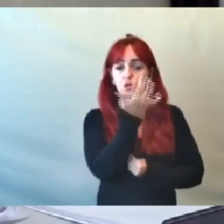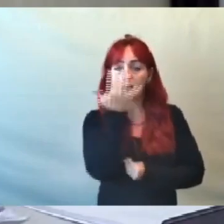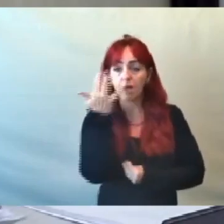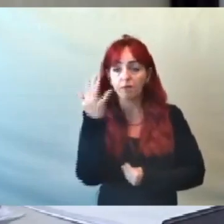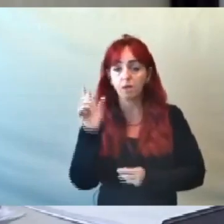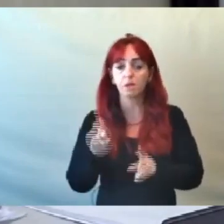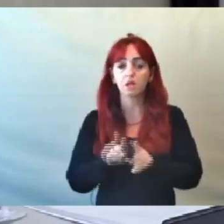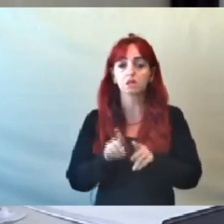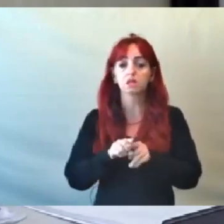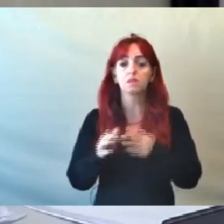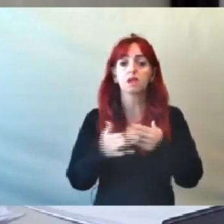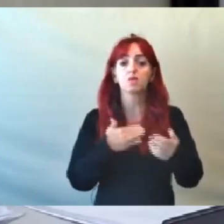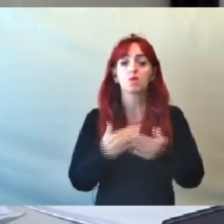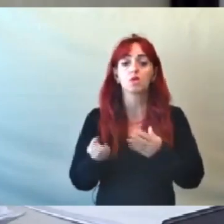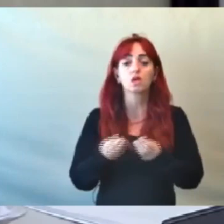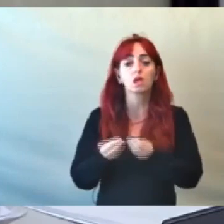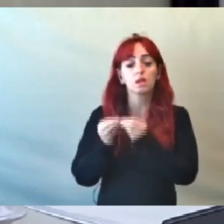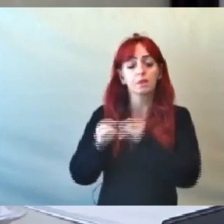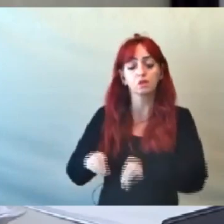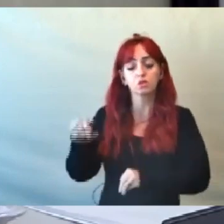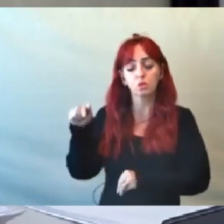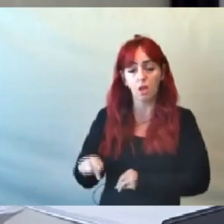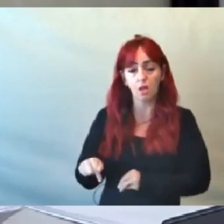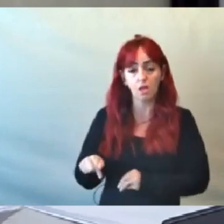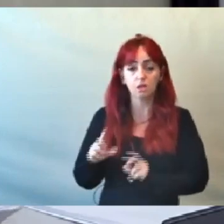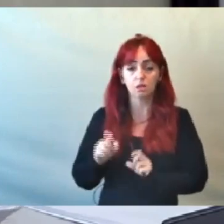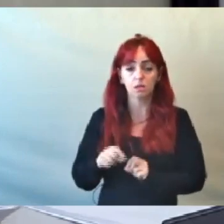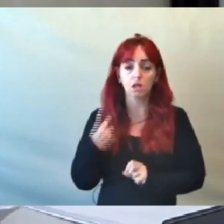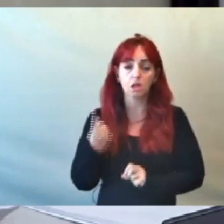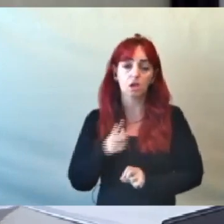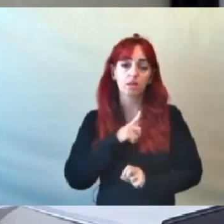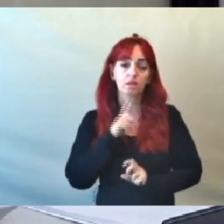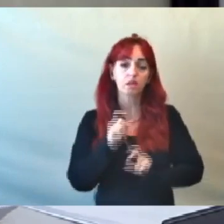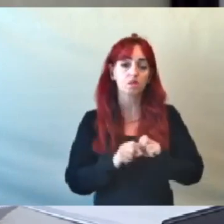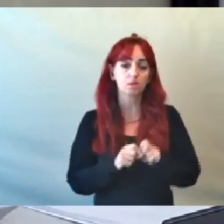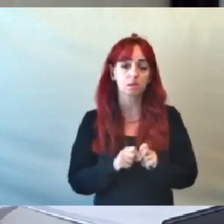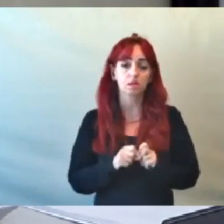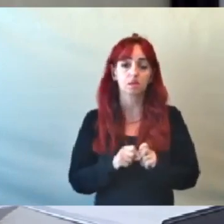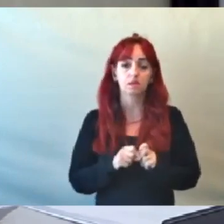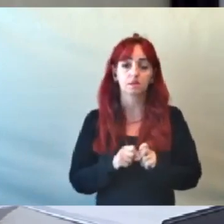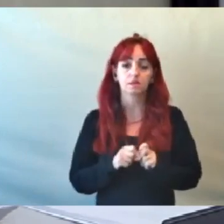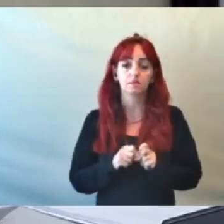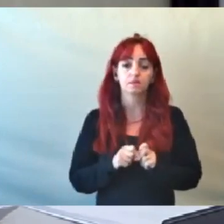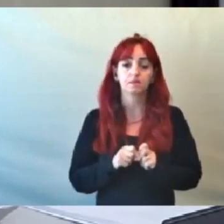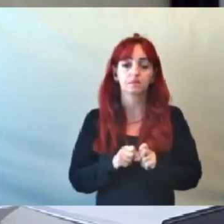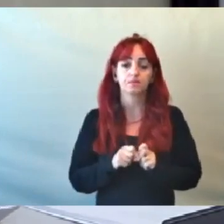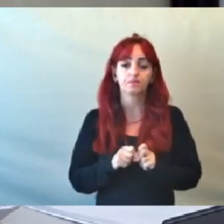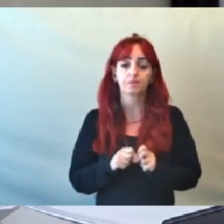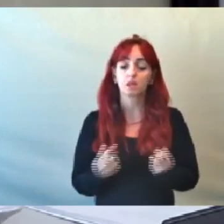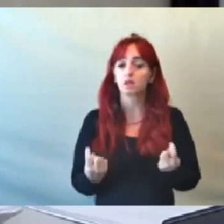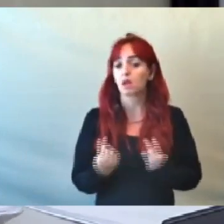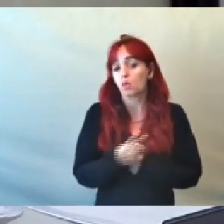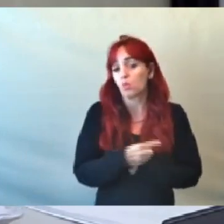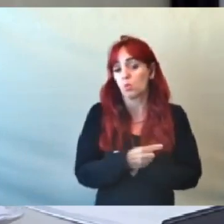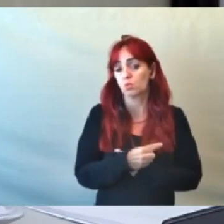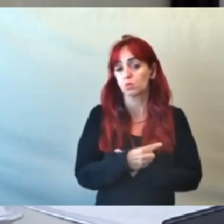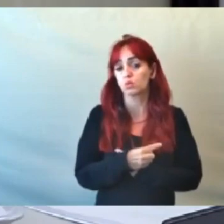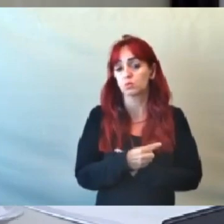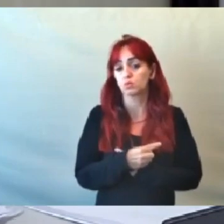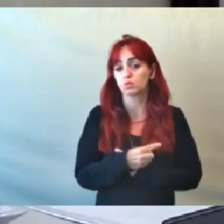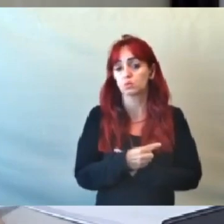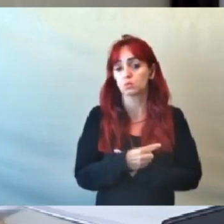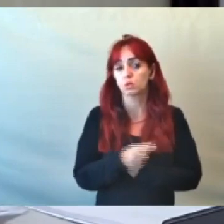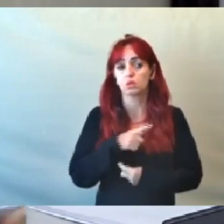espelho d'água, a gente está indo contra o que está tombado. Portanto,